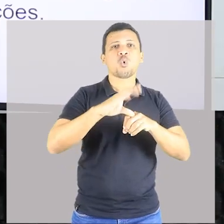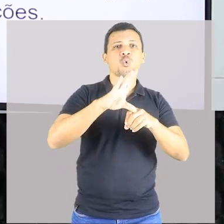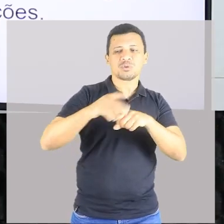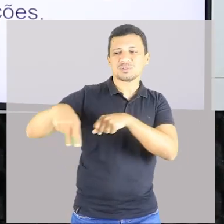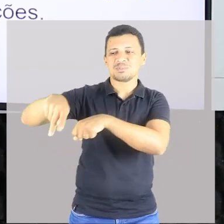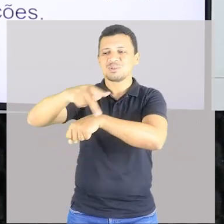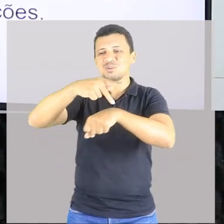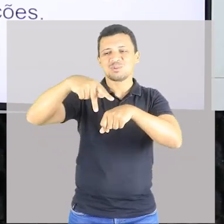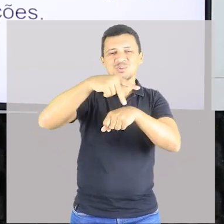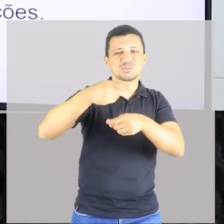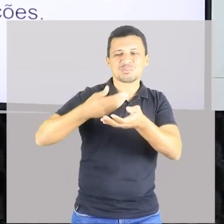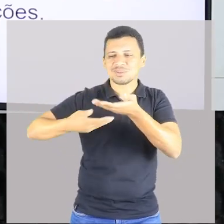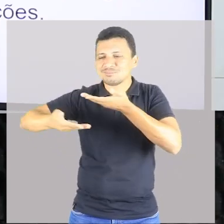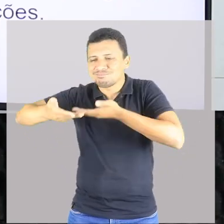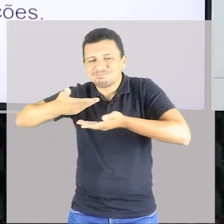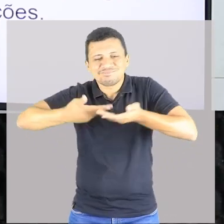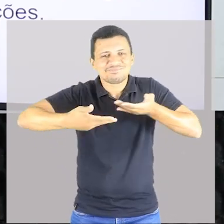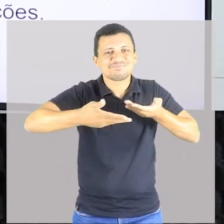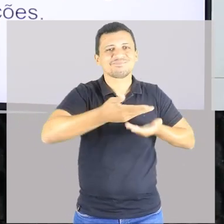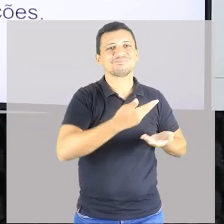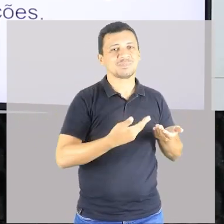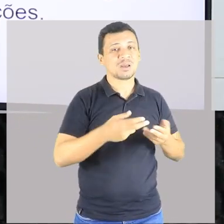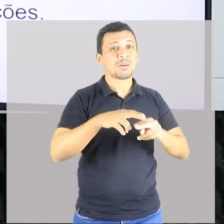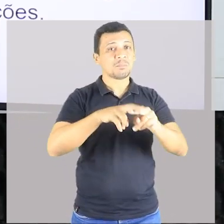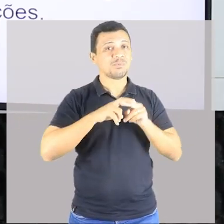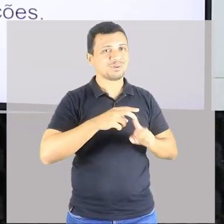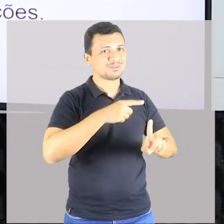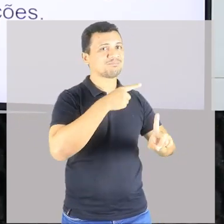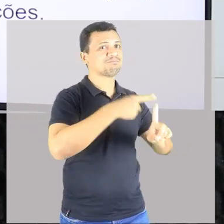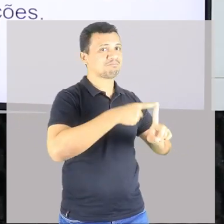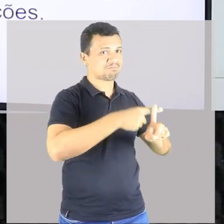Então, são algumas vantagens desse processo muito importante.